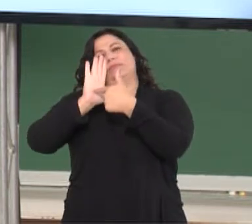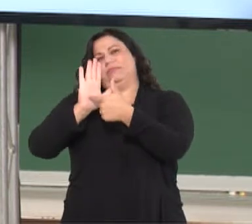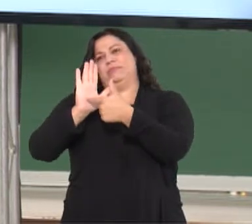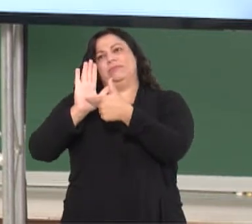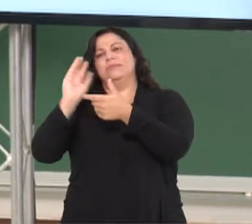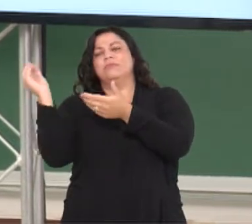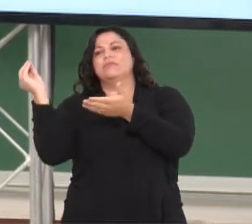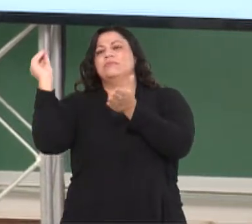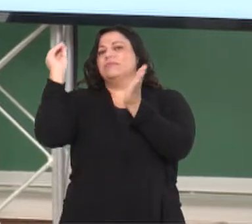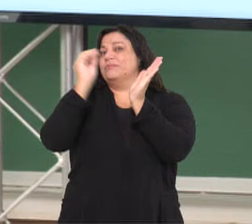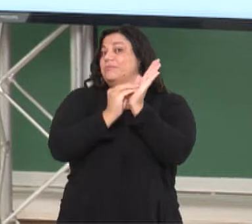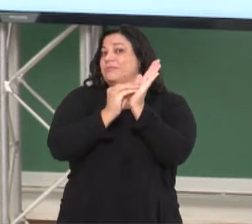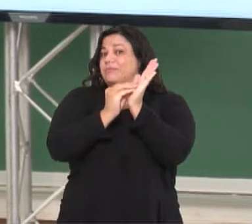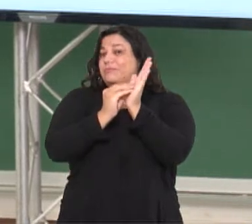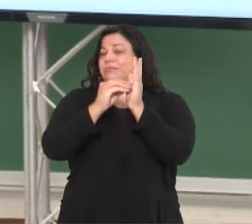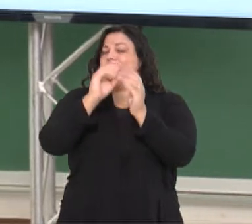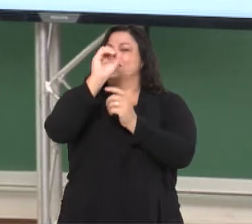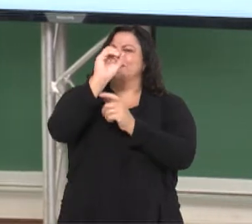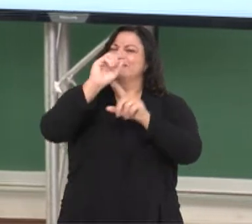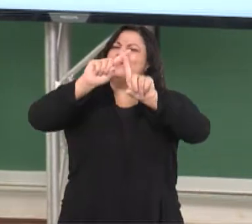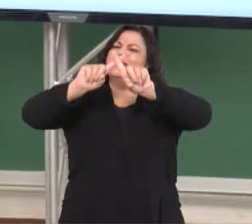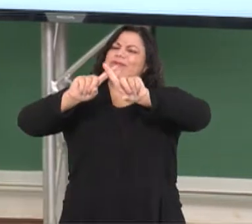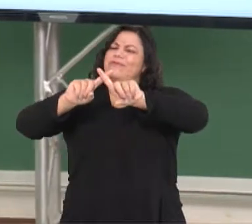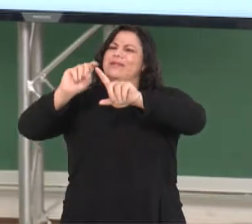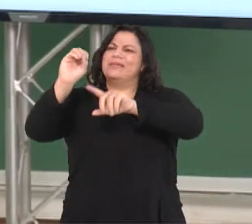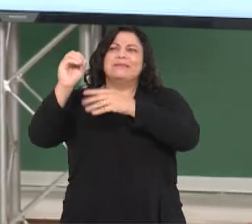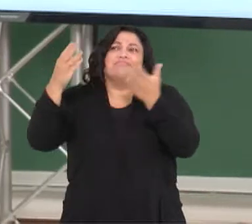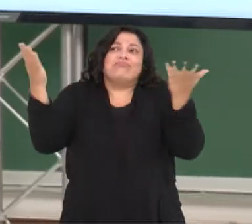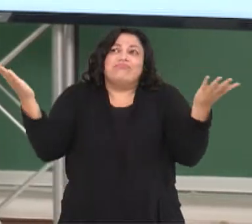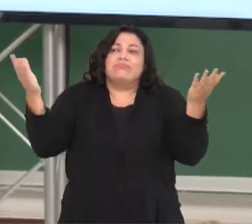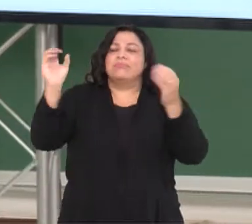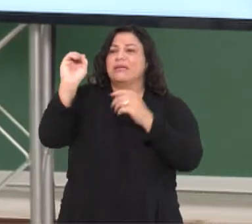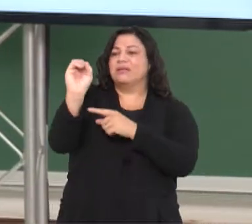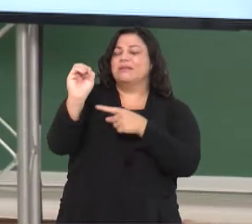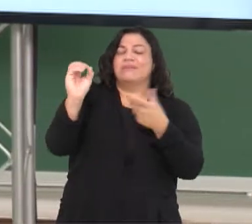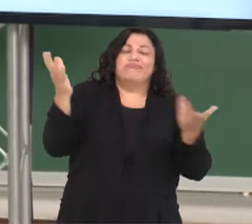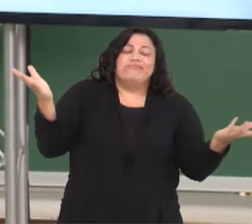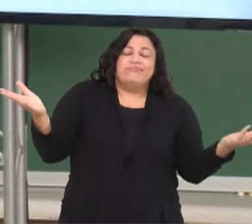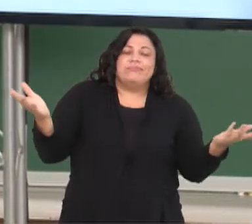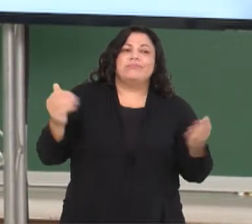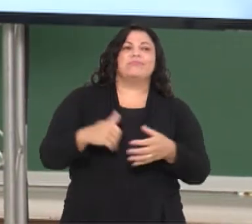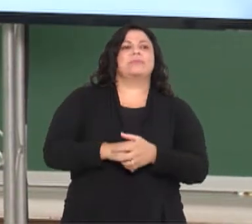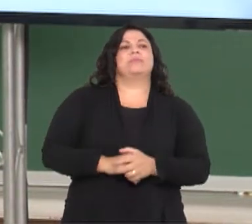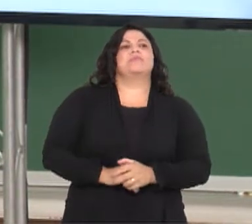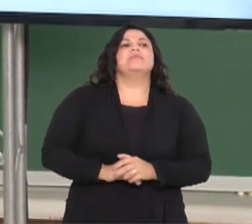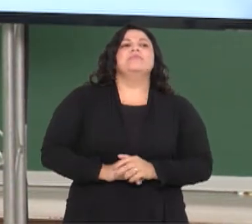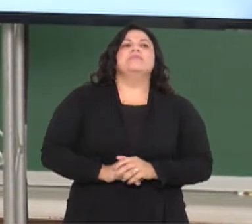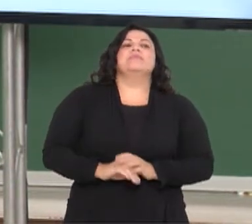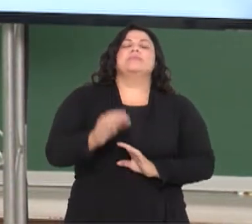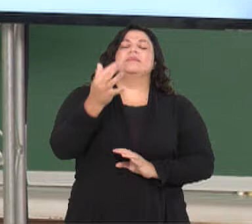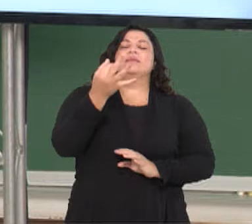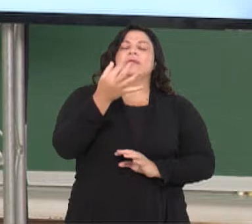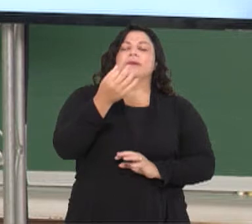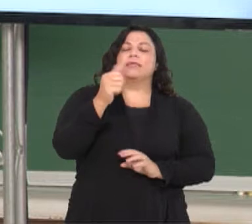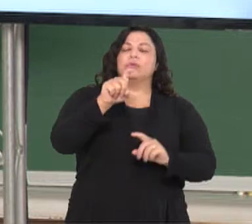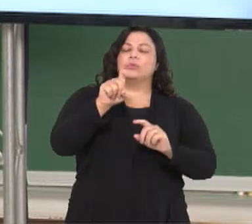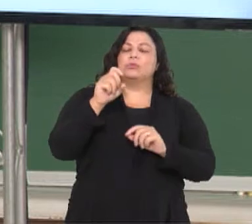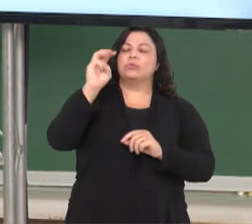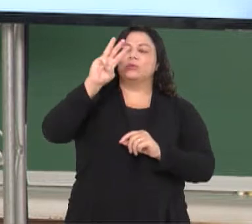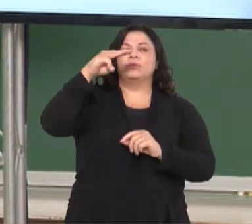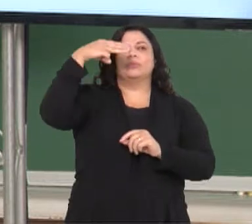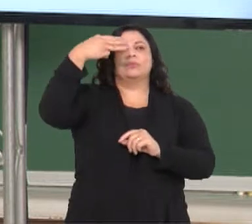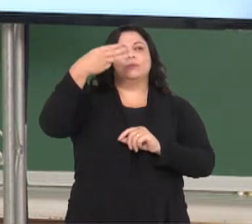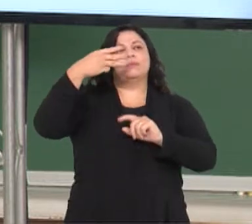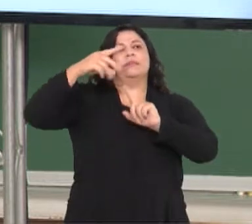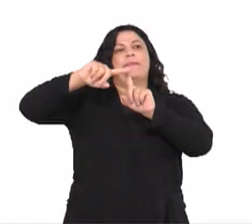monômio. Por quê? Zero vezes alguma coisa resulta em zero. Então, como resultado final, o polinômio R é 14x ao cubo mais